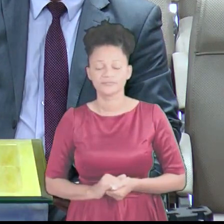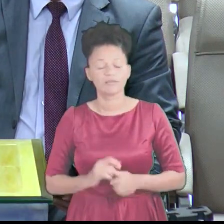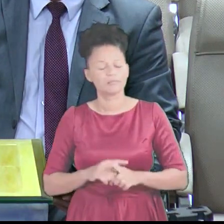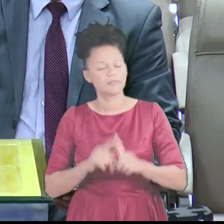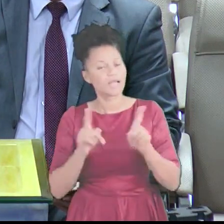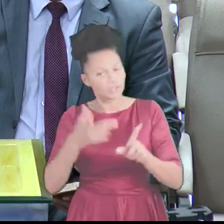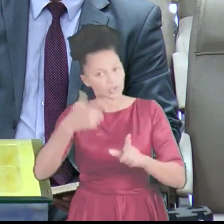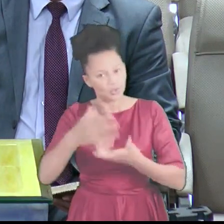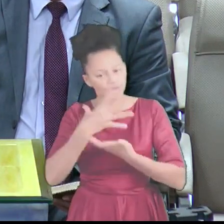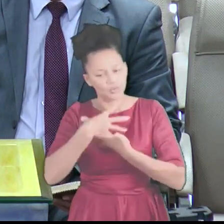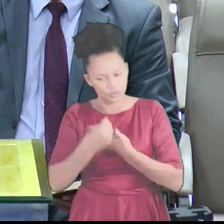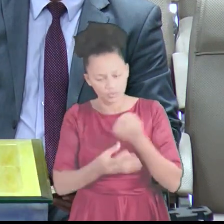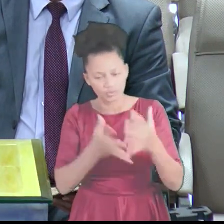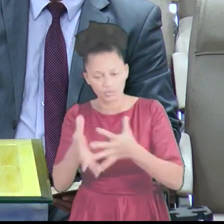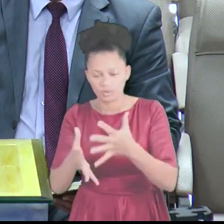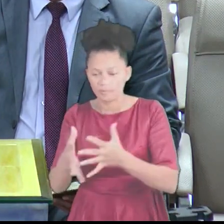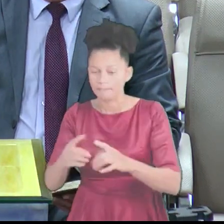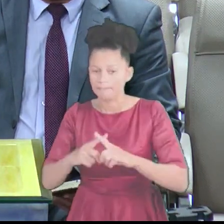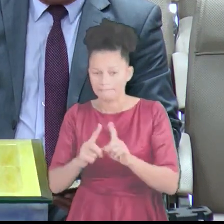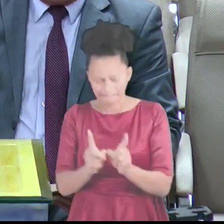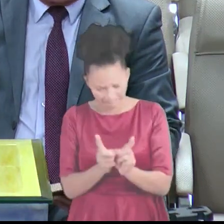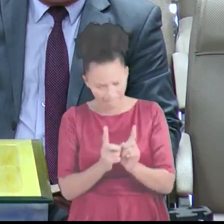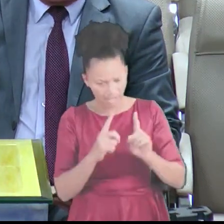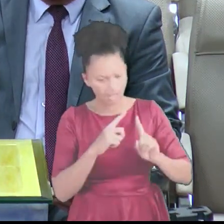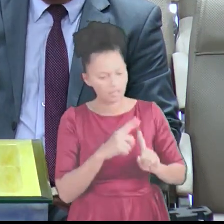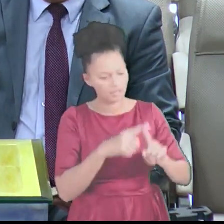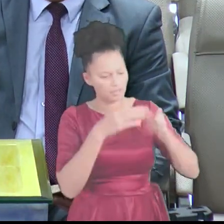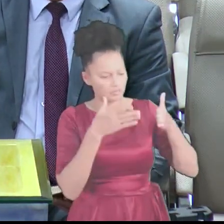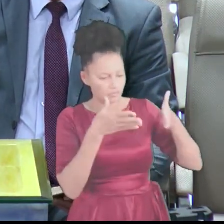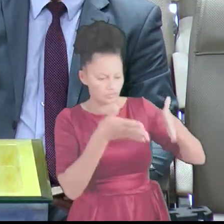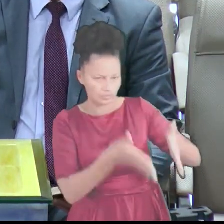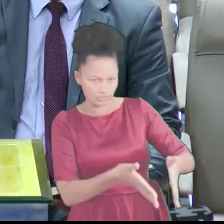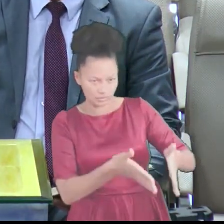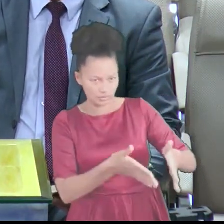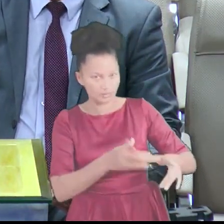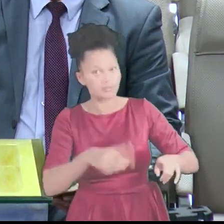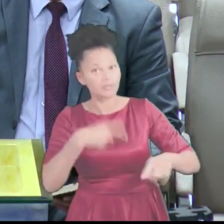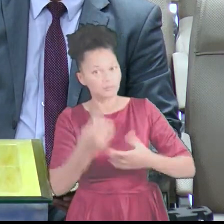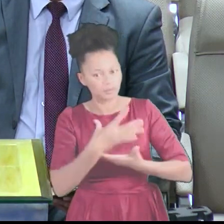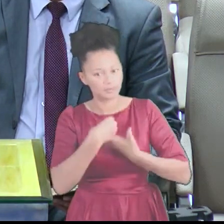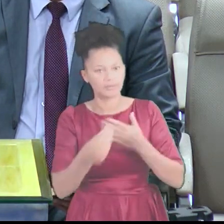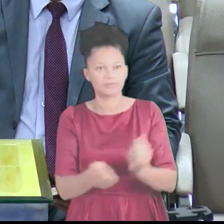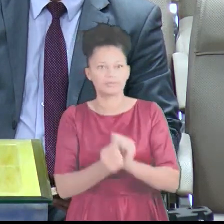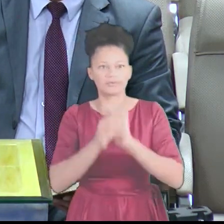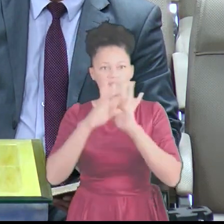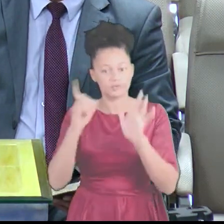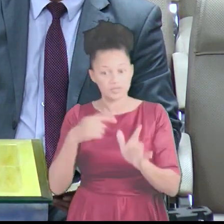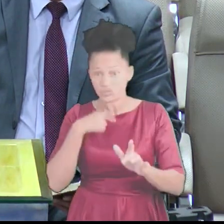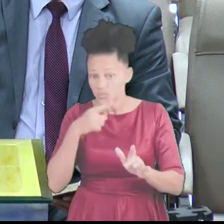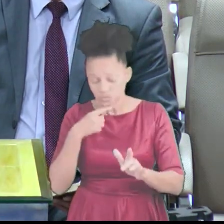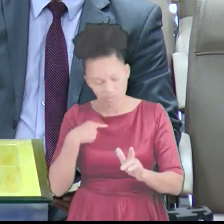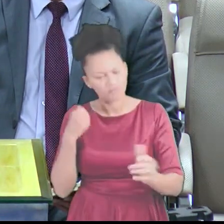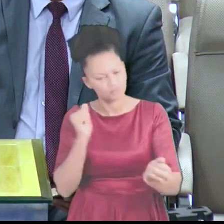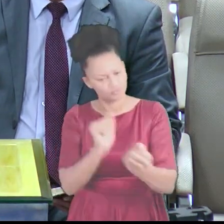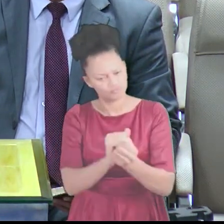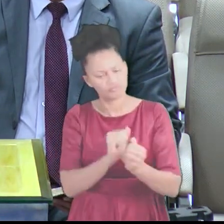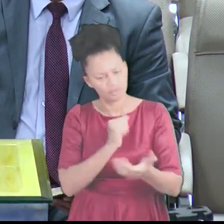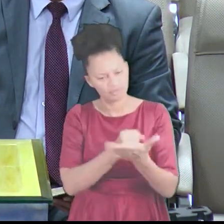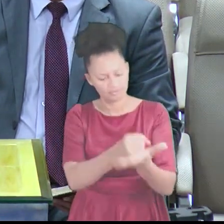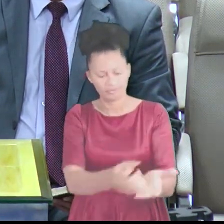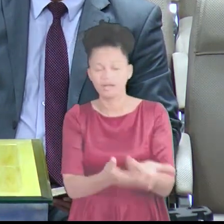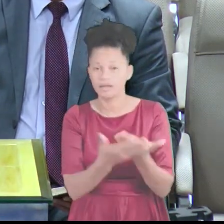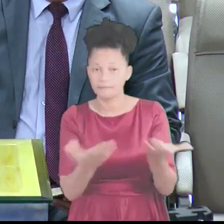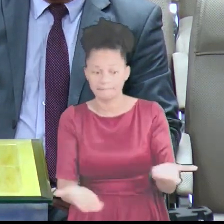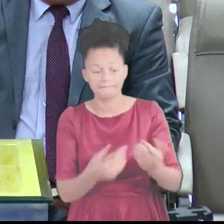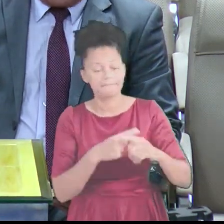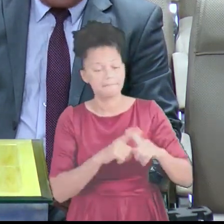Mas diga outra vez comigo agora, mas sepulcro. E depois dá um glória para Jesus, porque se tu der, eu vou aí te ajudar. Diga comigo assim,